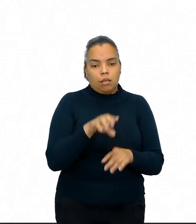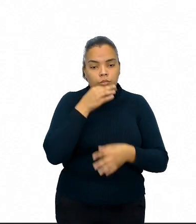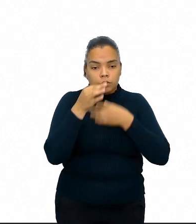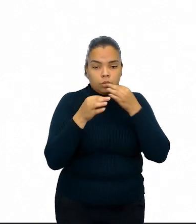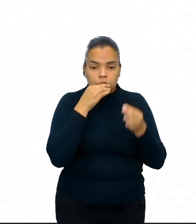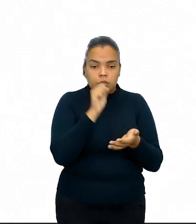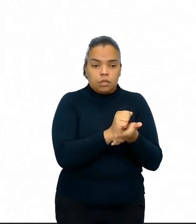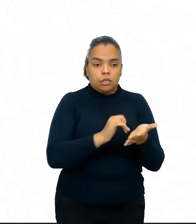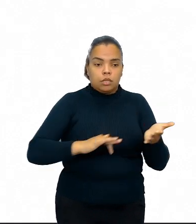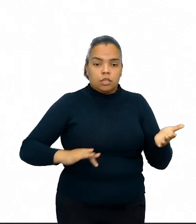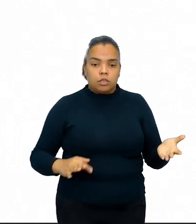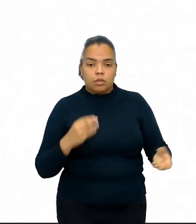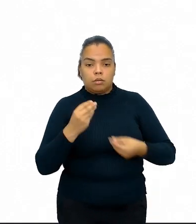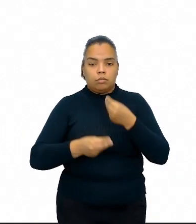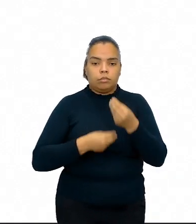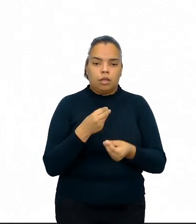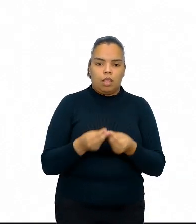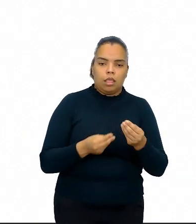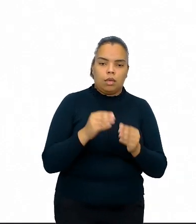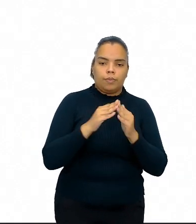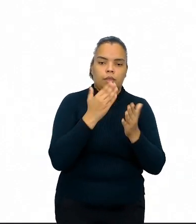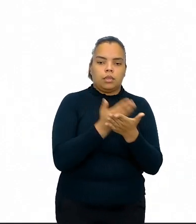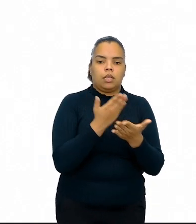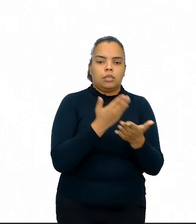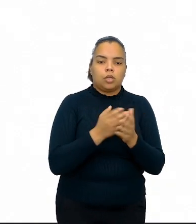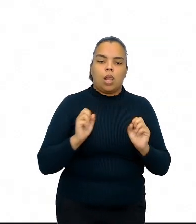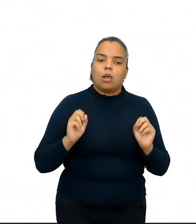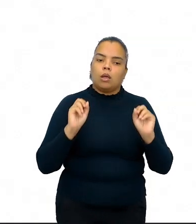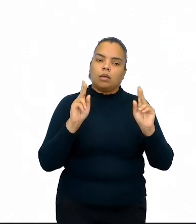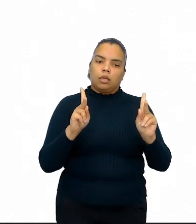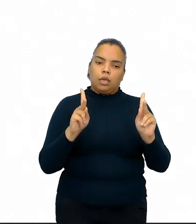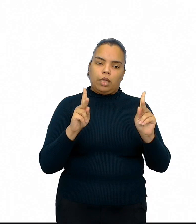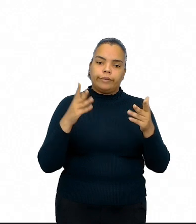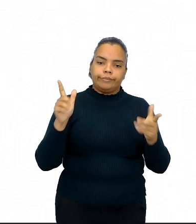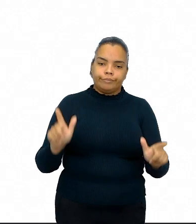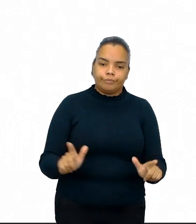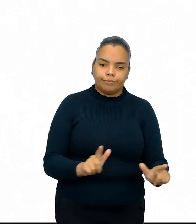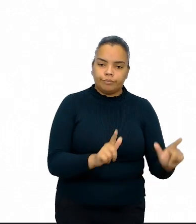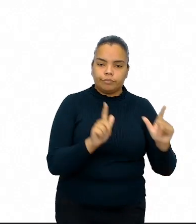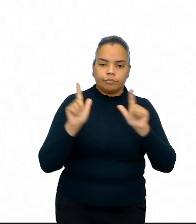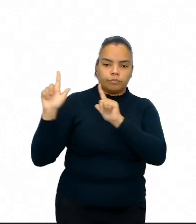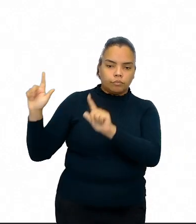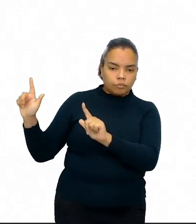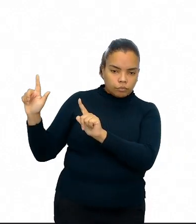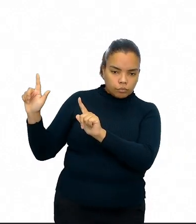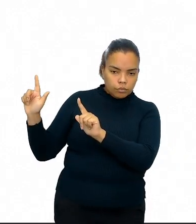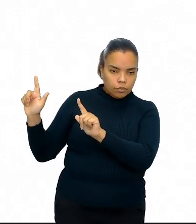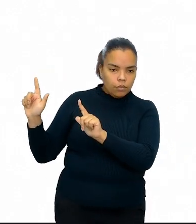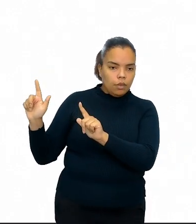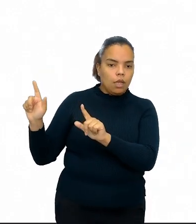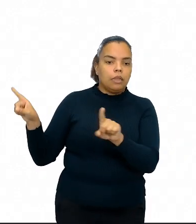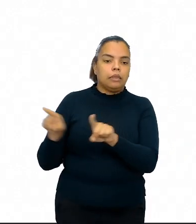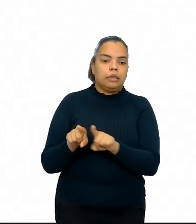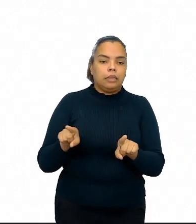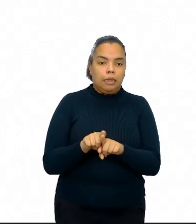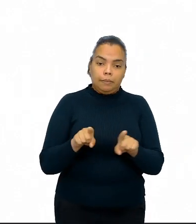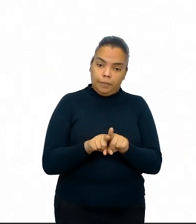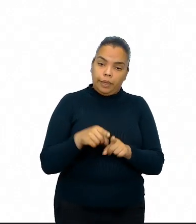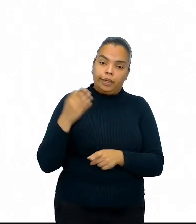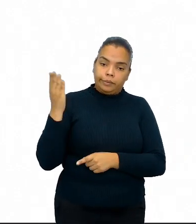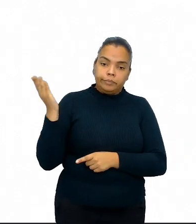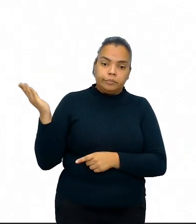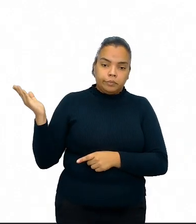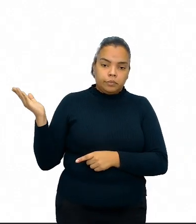desdobramento na escola, ok? Aqui nesse slide, né, nós pedimos para que vocês também o acesse.